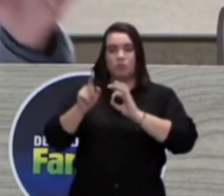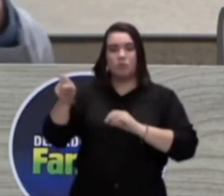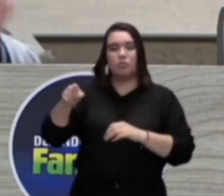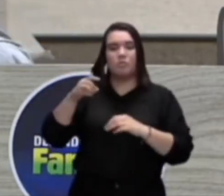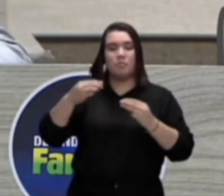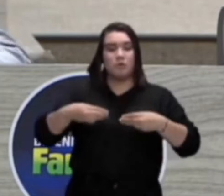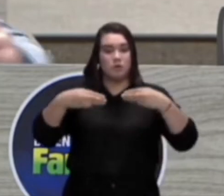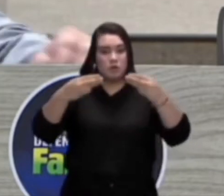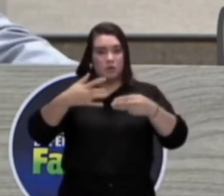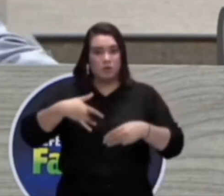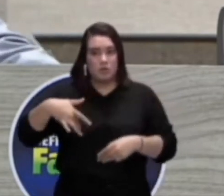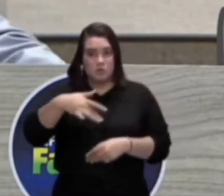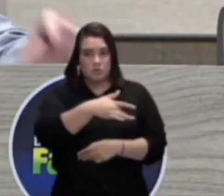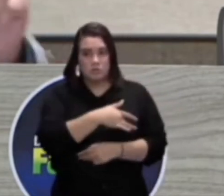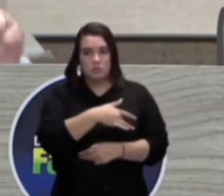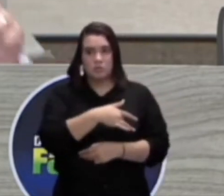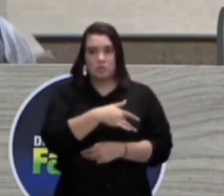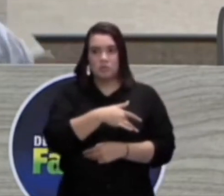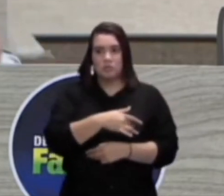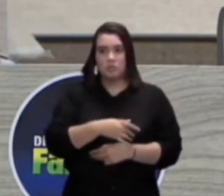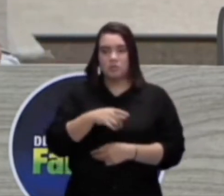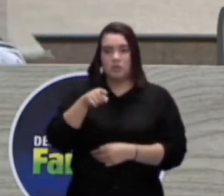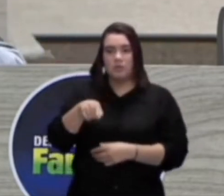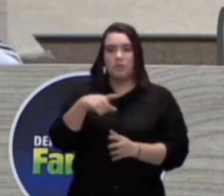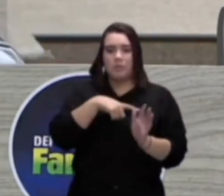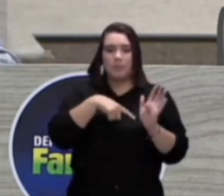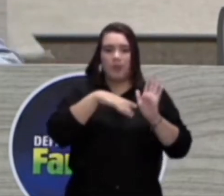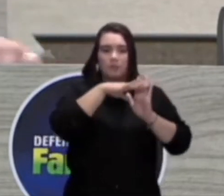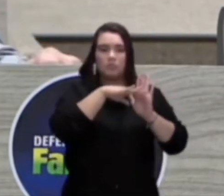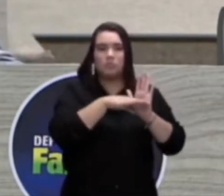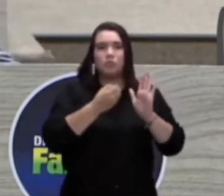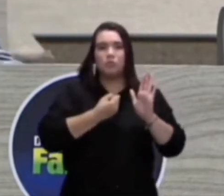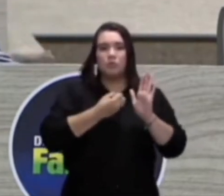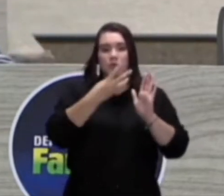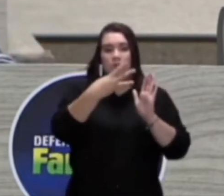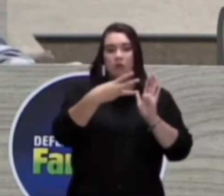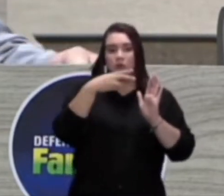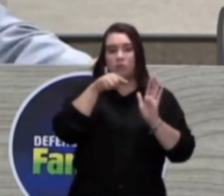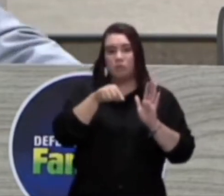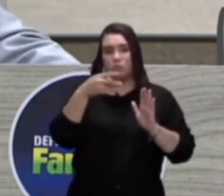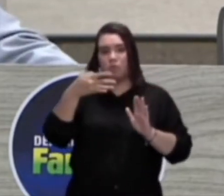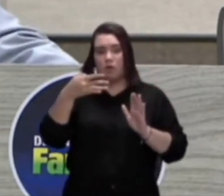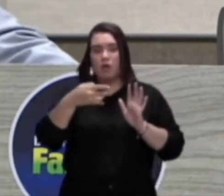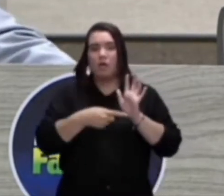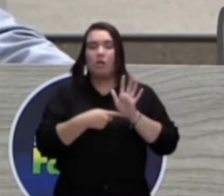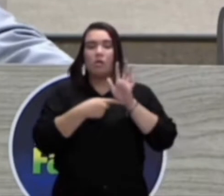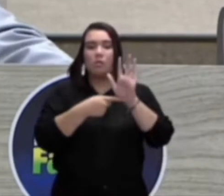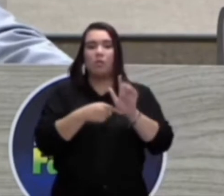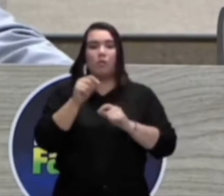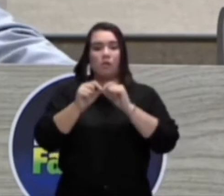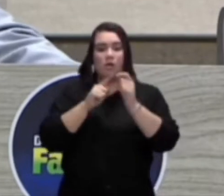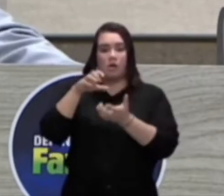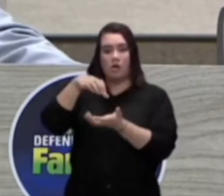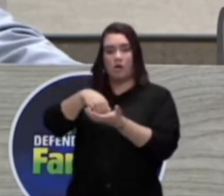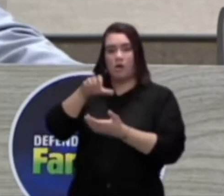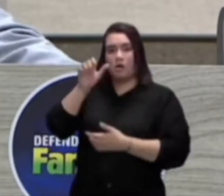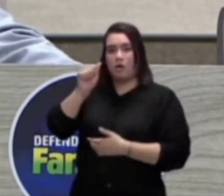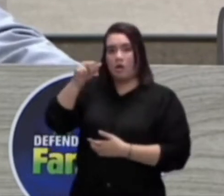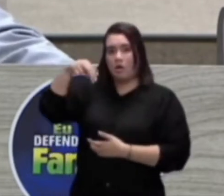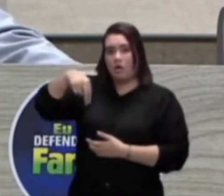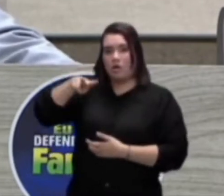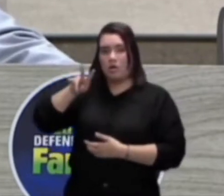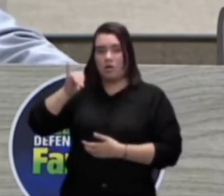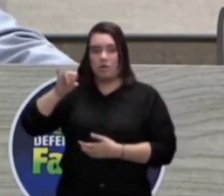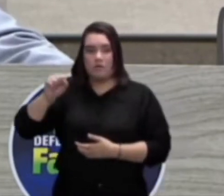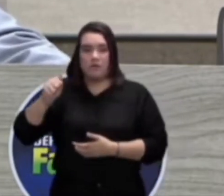Saúde, especificamente no item 3.4, cita que a Anvisa aprovou em dezembro